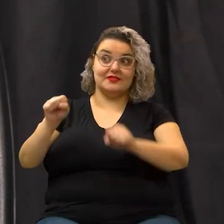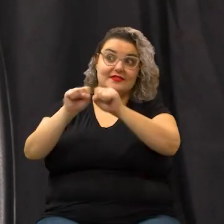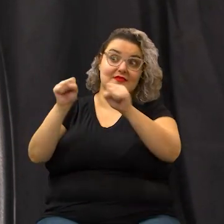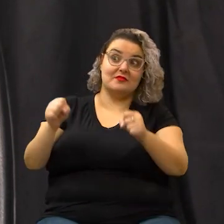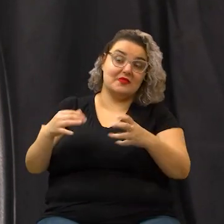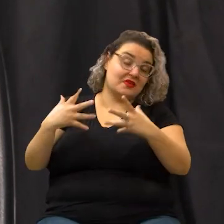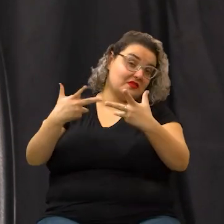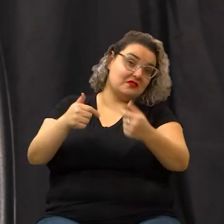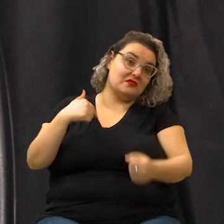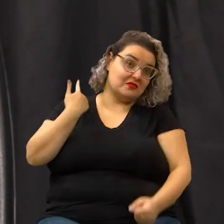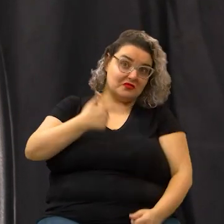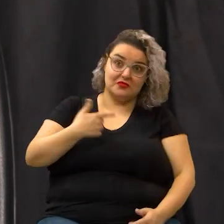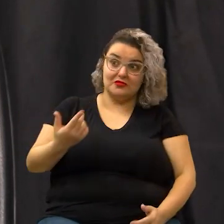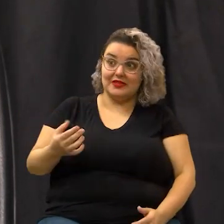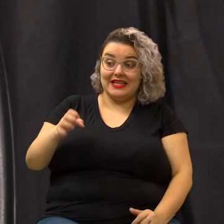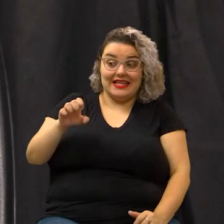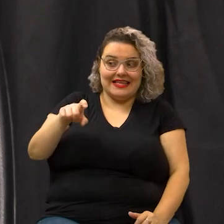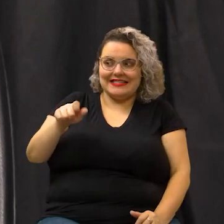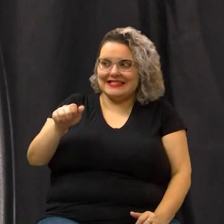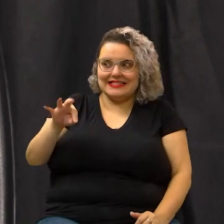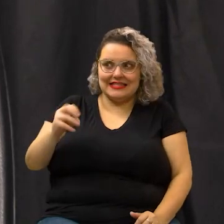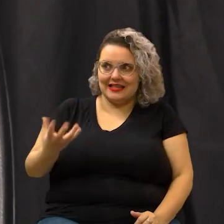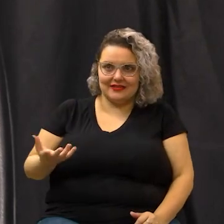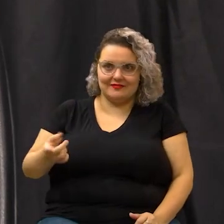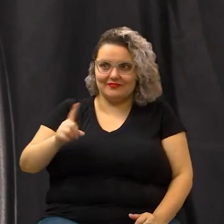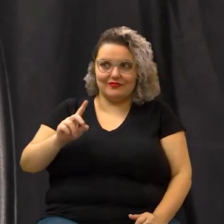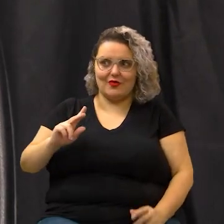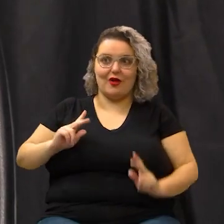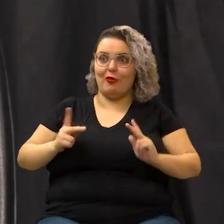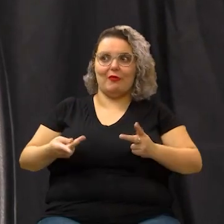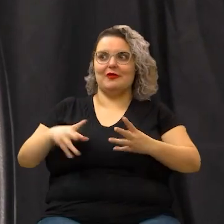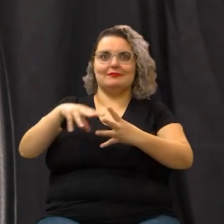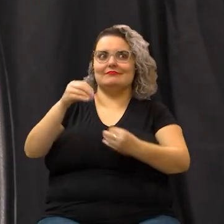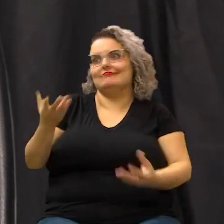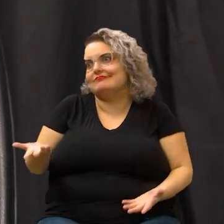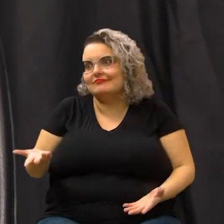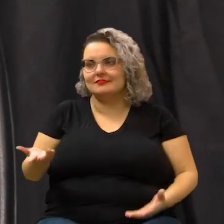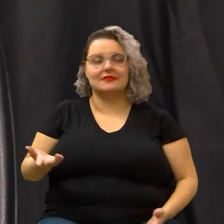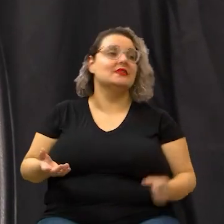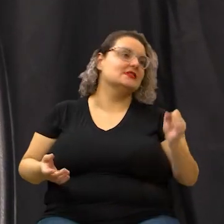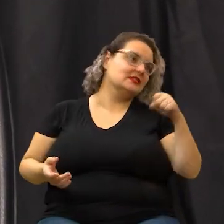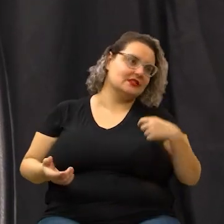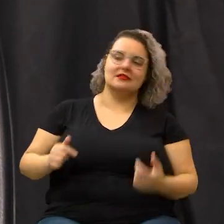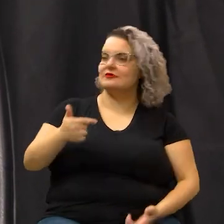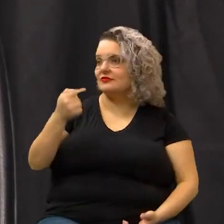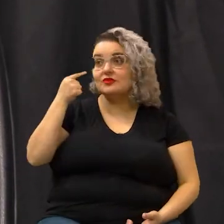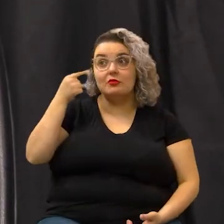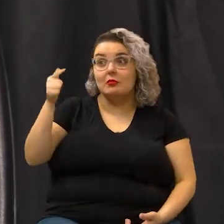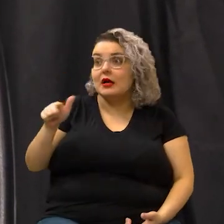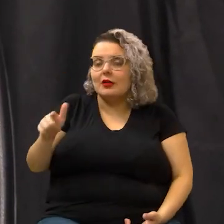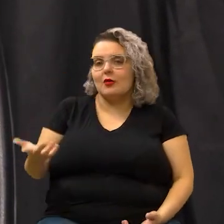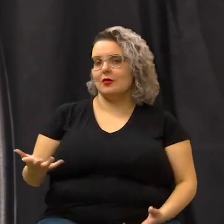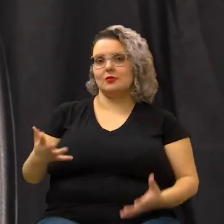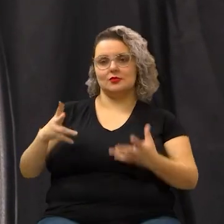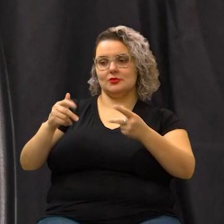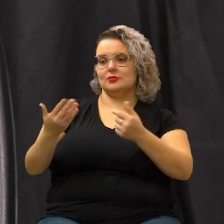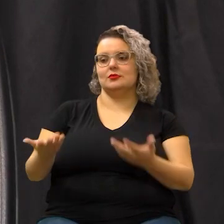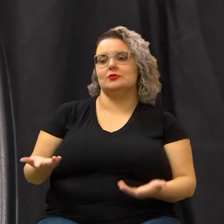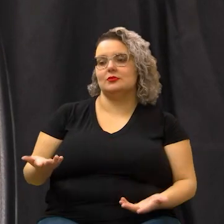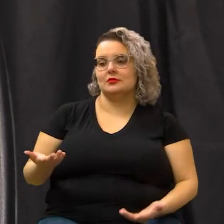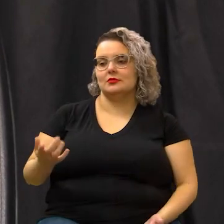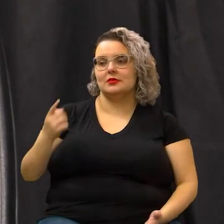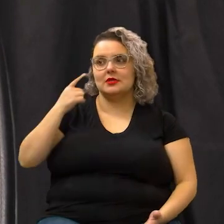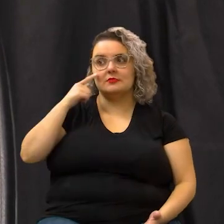era muito exato, né? Sim. Não era, e não é humanas, e não é espiritual, então não tinha uma lógica pra mim